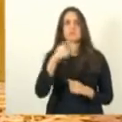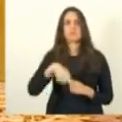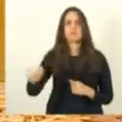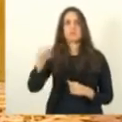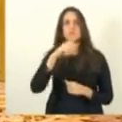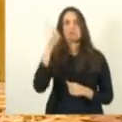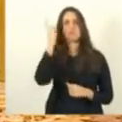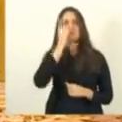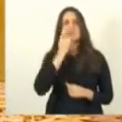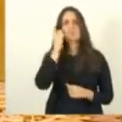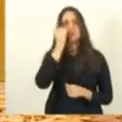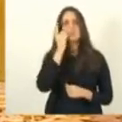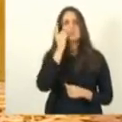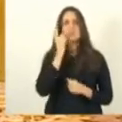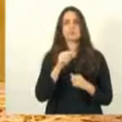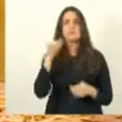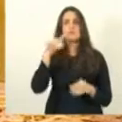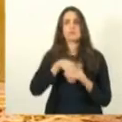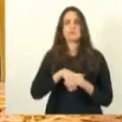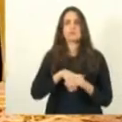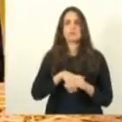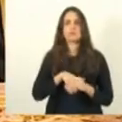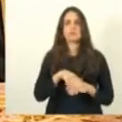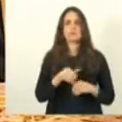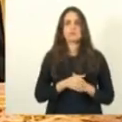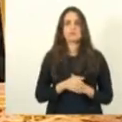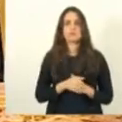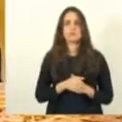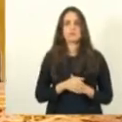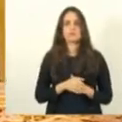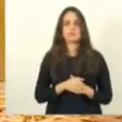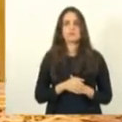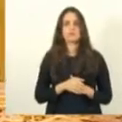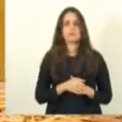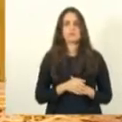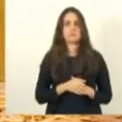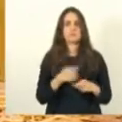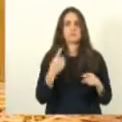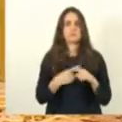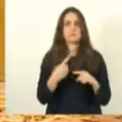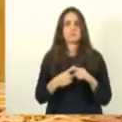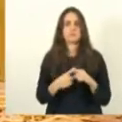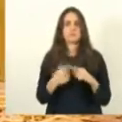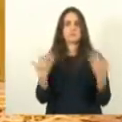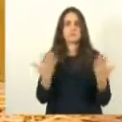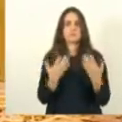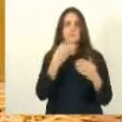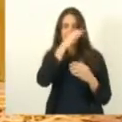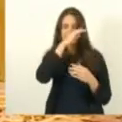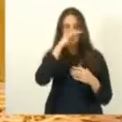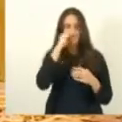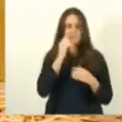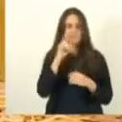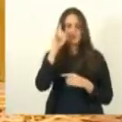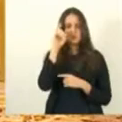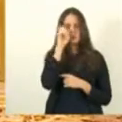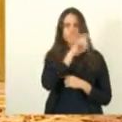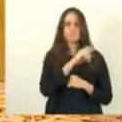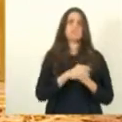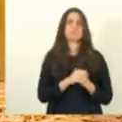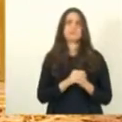nossos colegas que vote, porque a situação hoje está